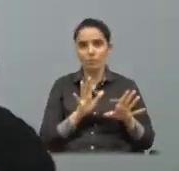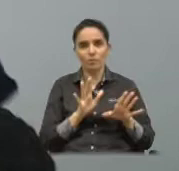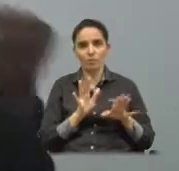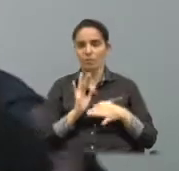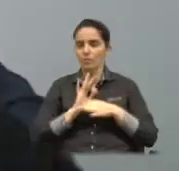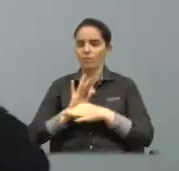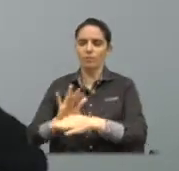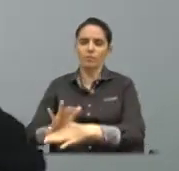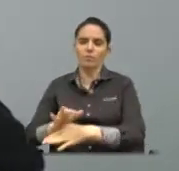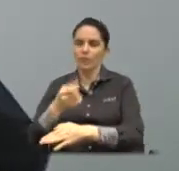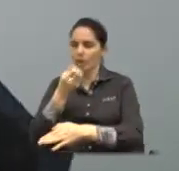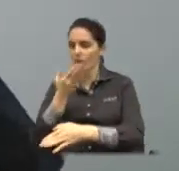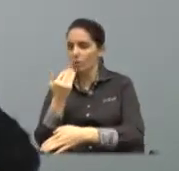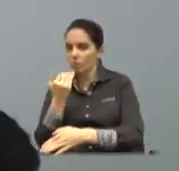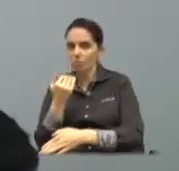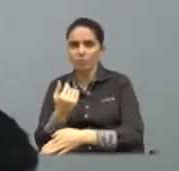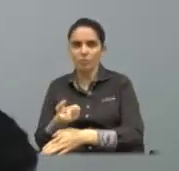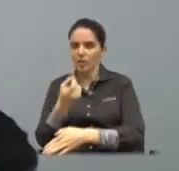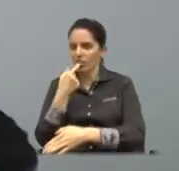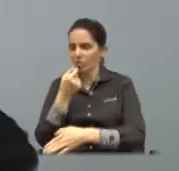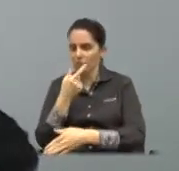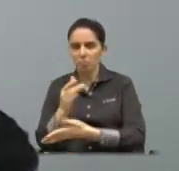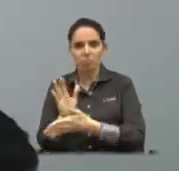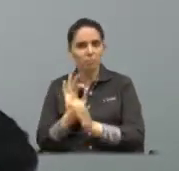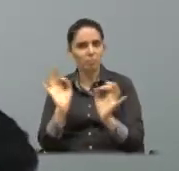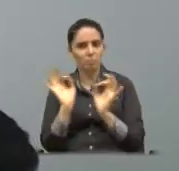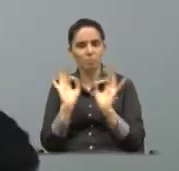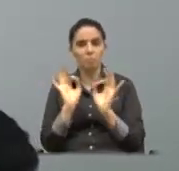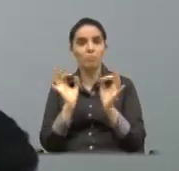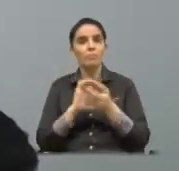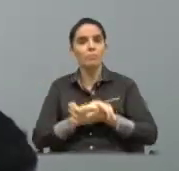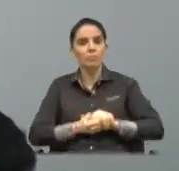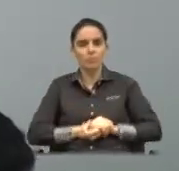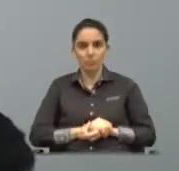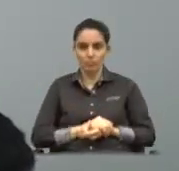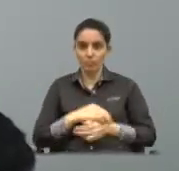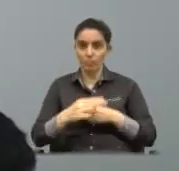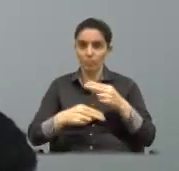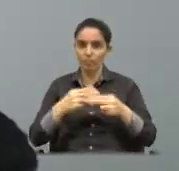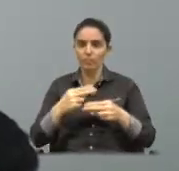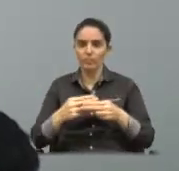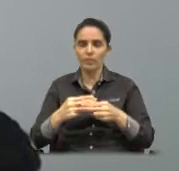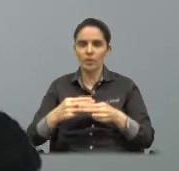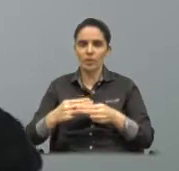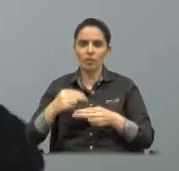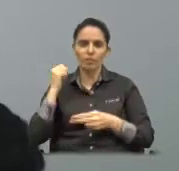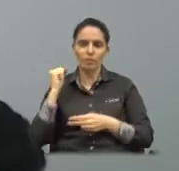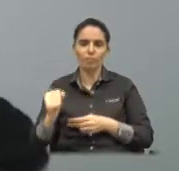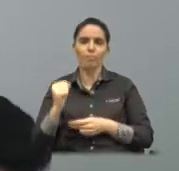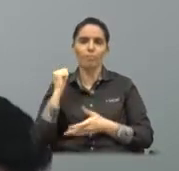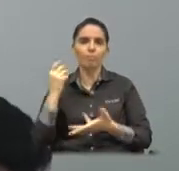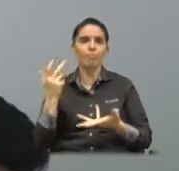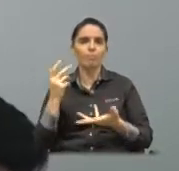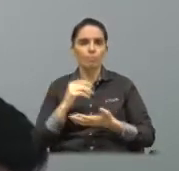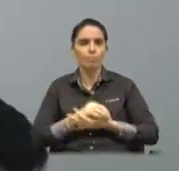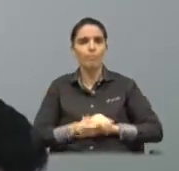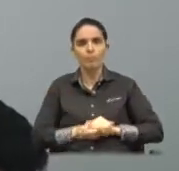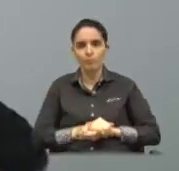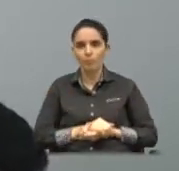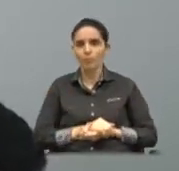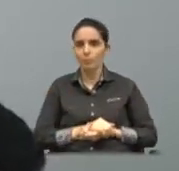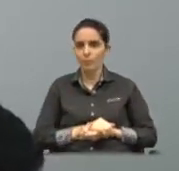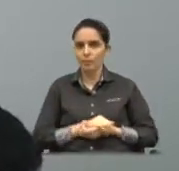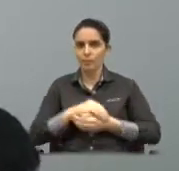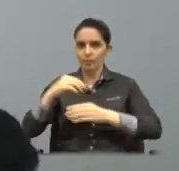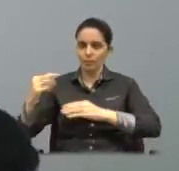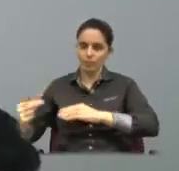alimentação, remédio, tratamento, medicamento. Então era mais fácil ceifar a vida. E no viaduto 20